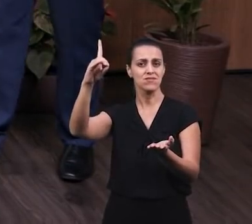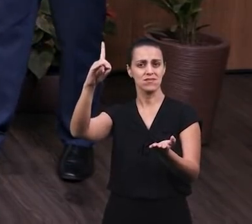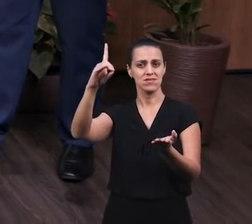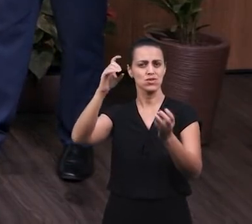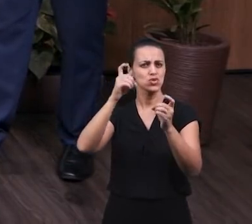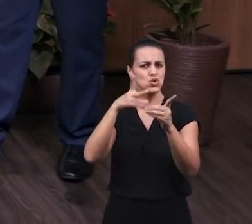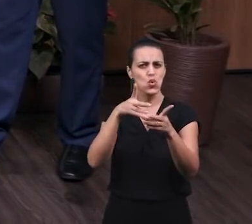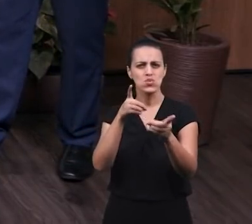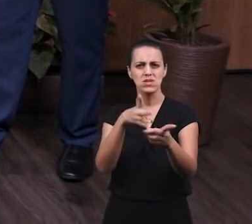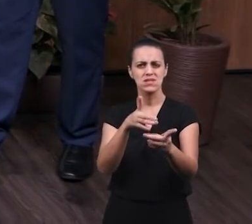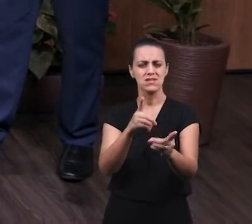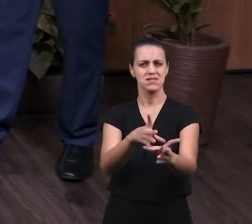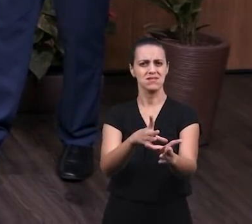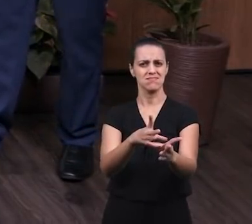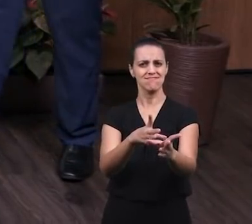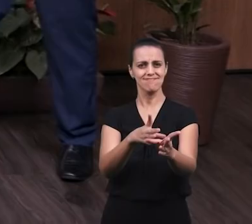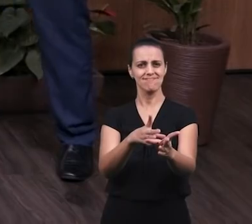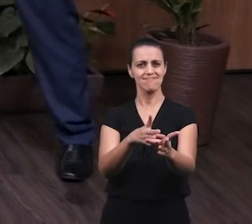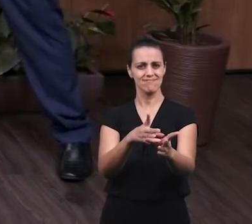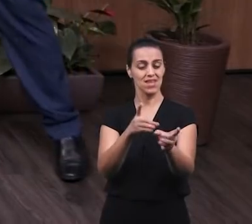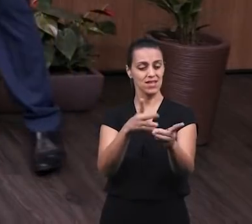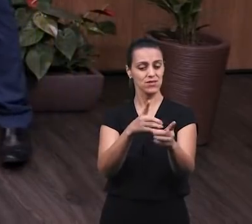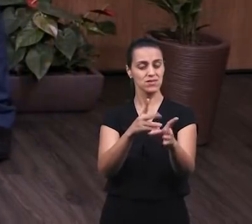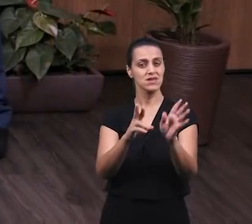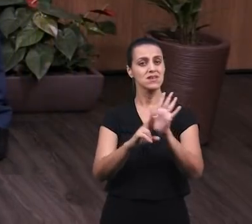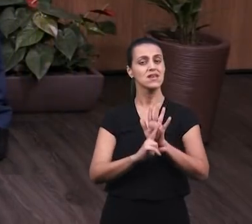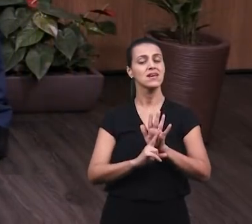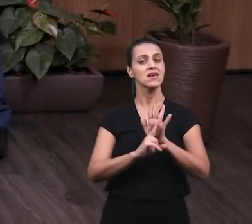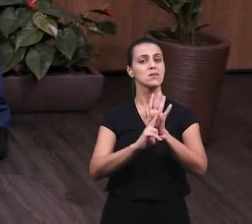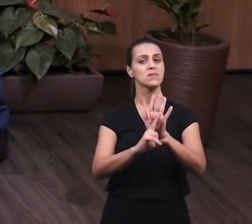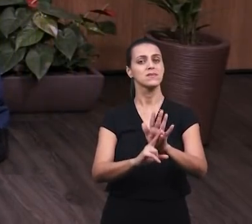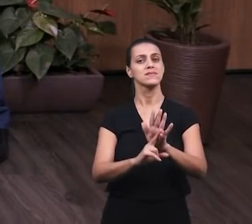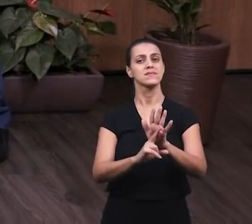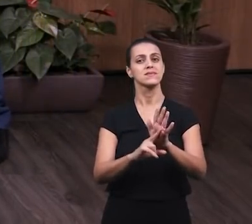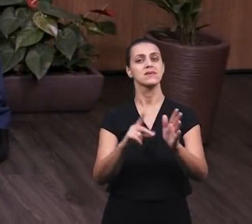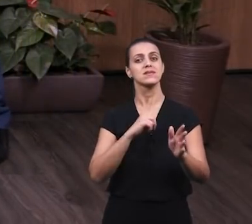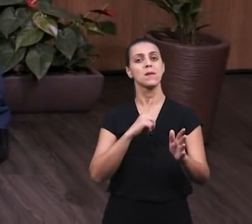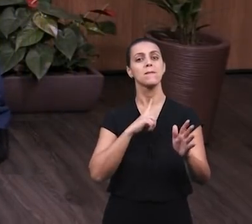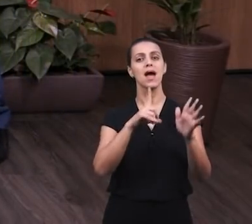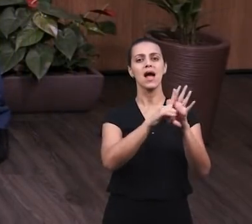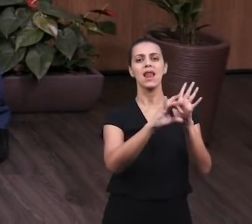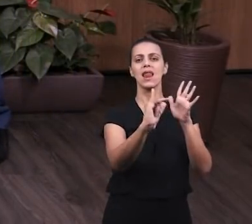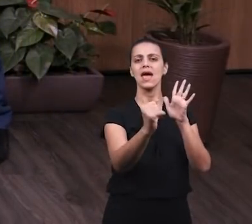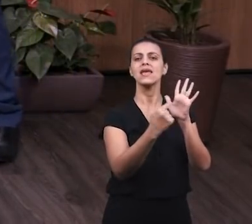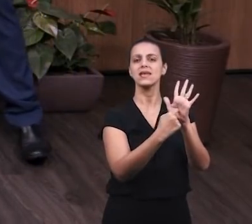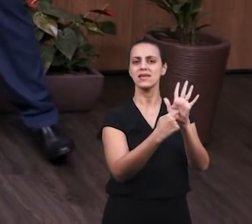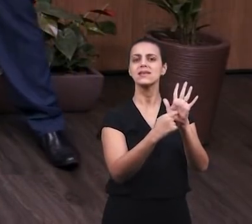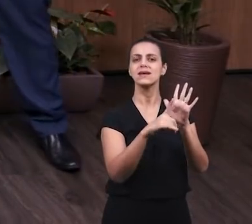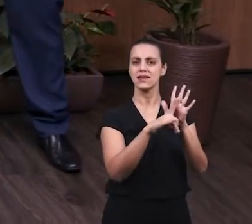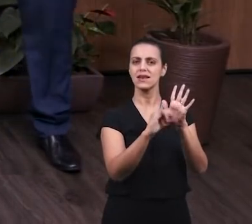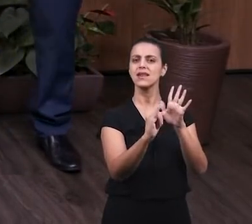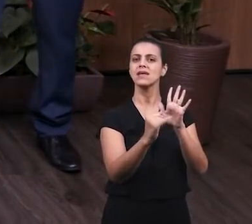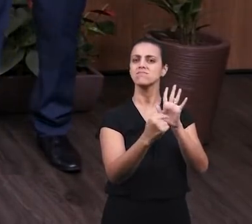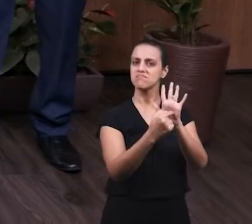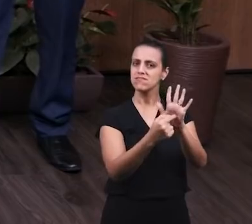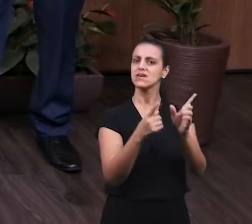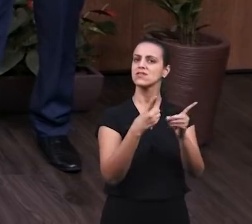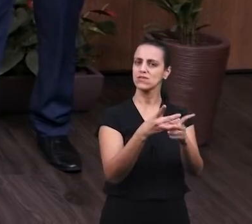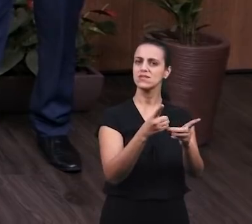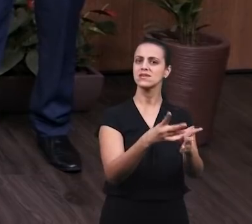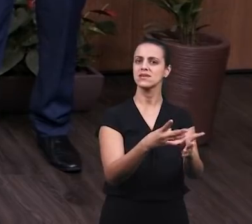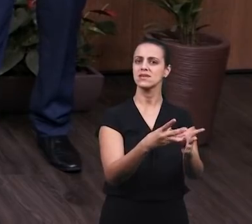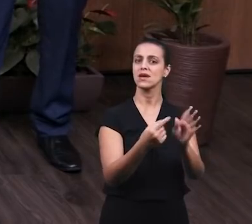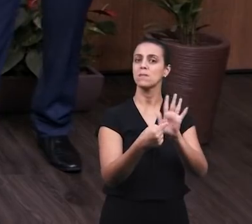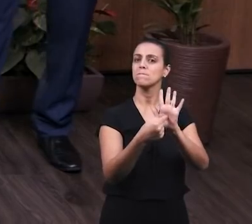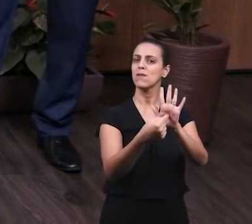doutrina, representada por este elemento, as tábuas da lei, que falam da